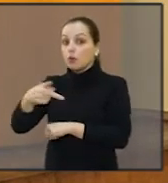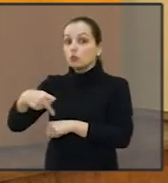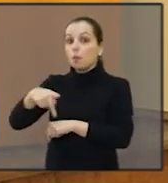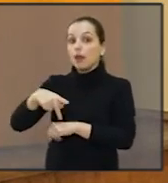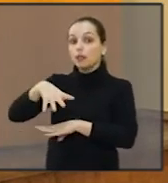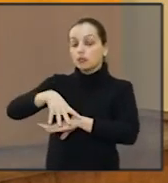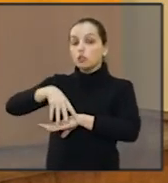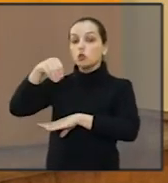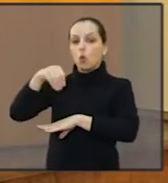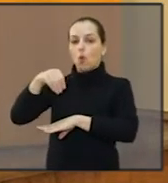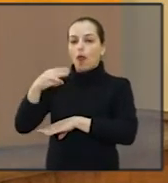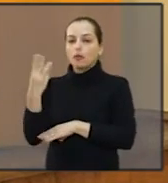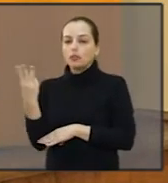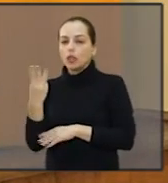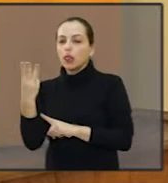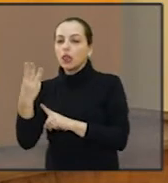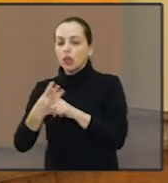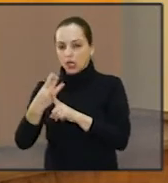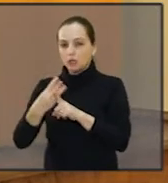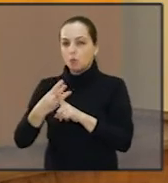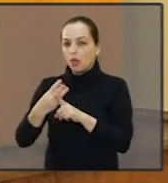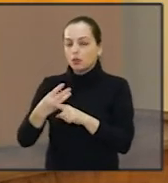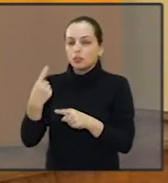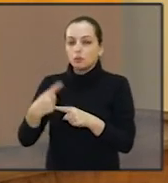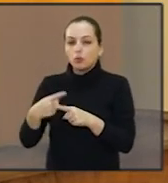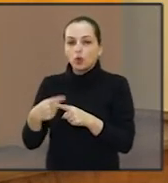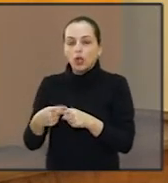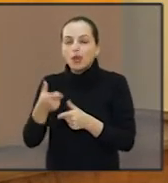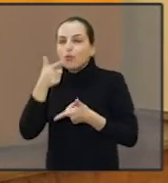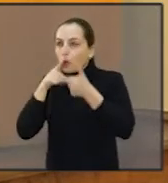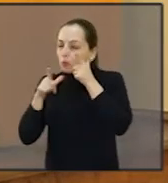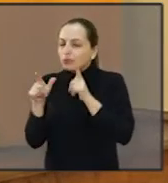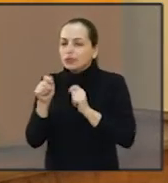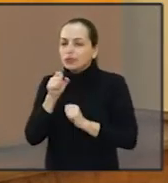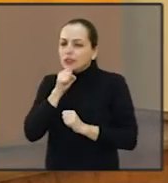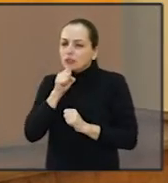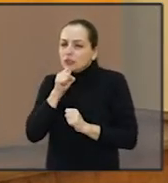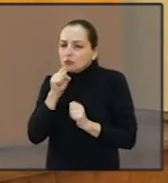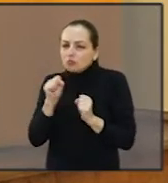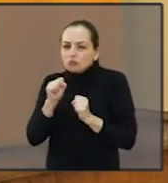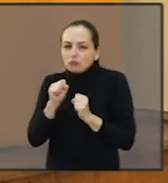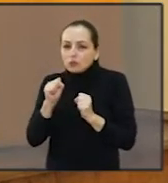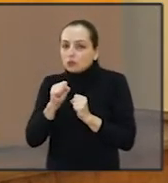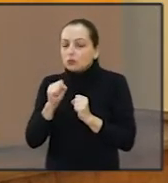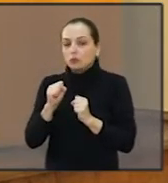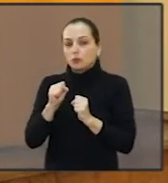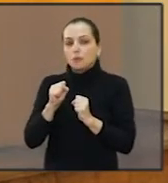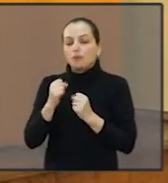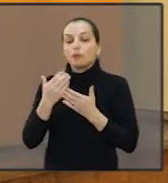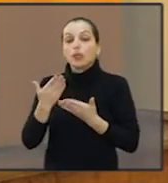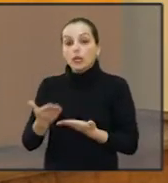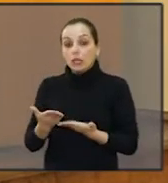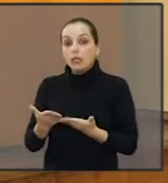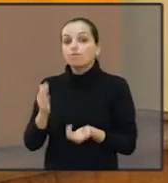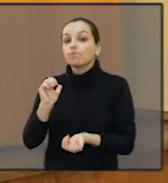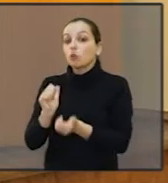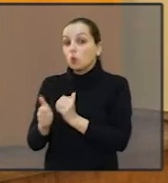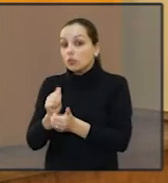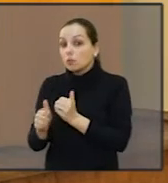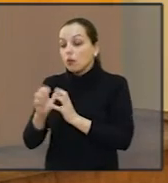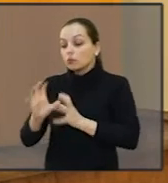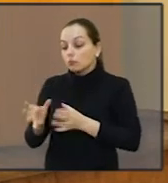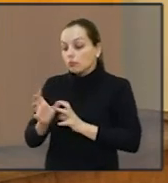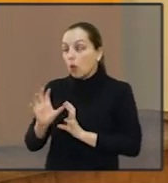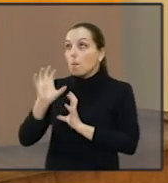na Suécia. Na Suécia eu fiquei só 3 meses, porque é muito frio, não aguentei ficar lá. Mas é o que eu falo,